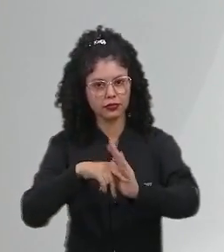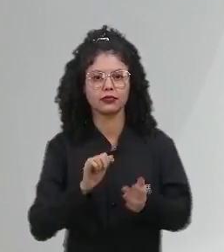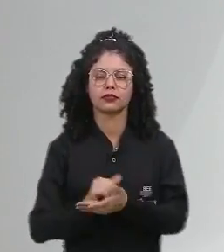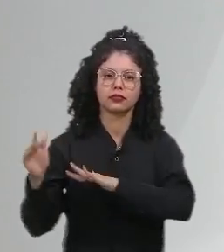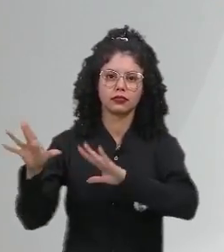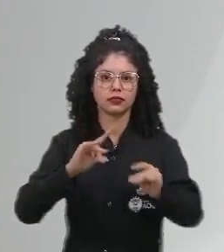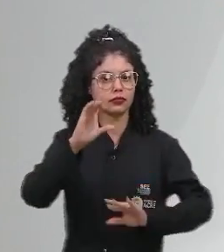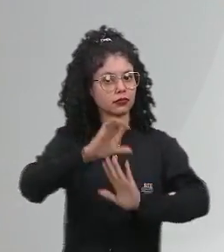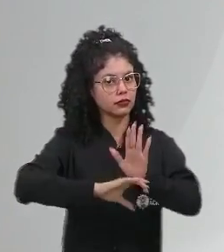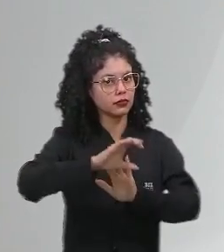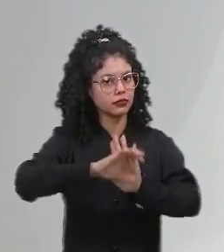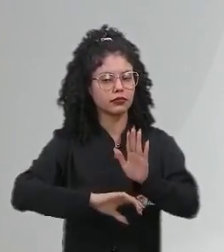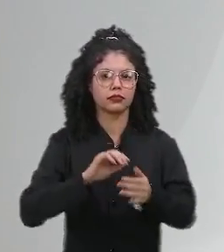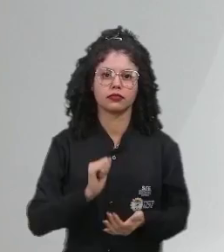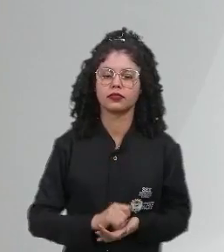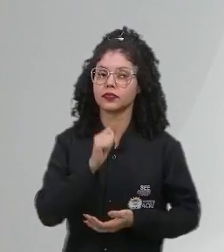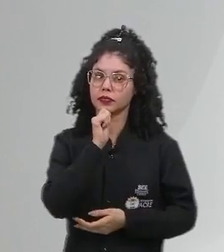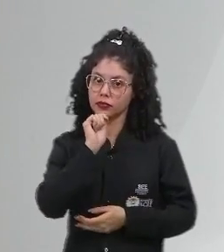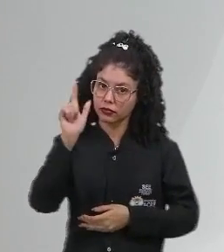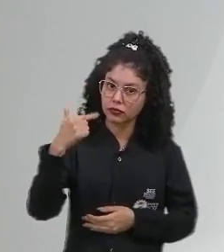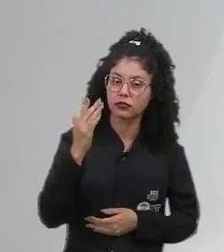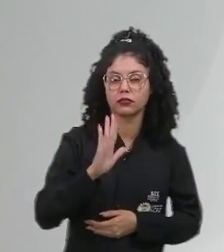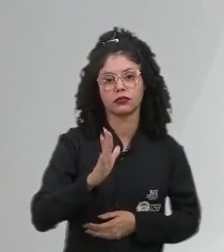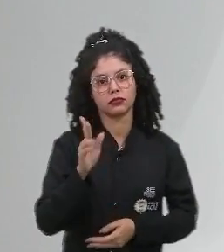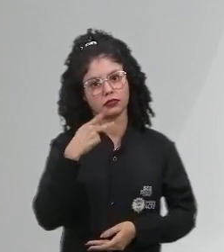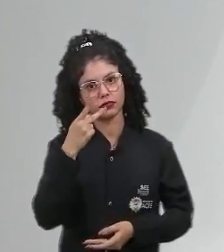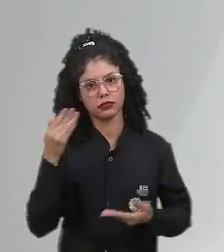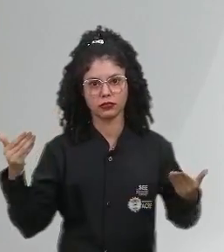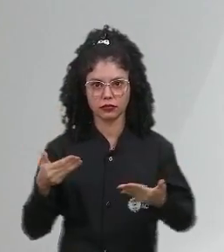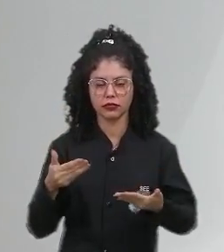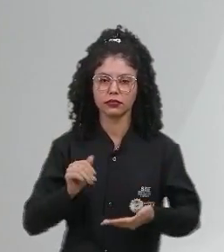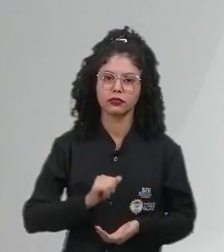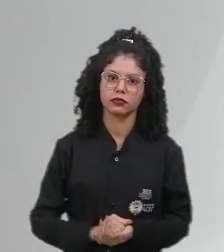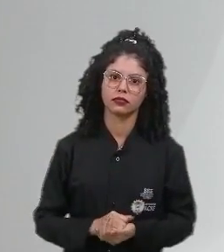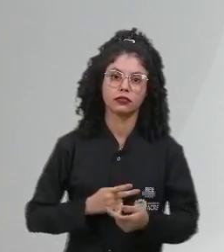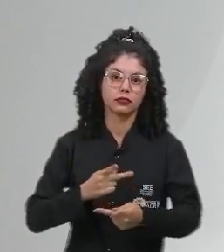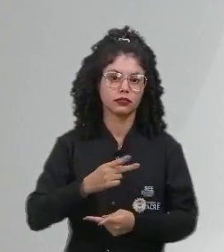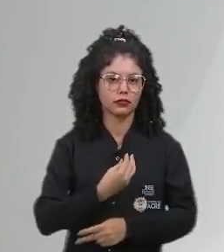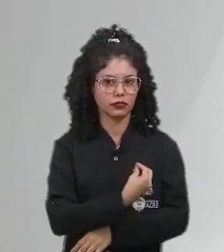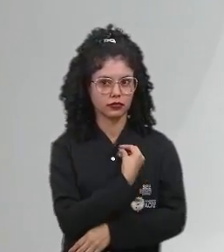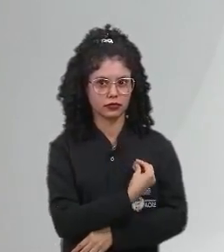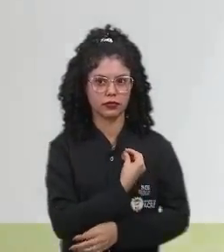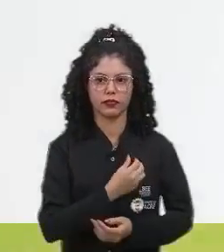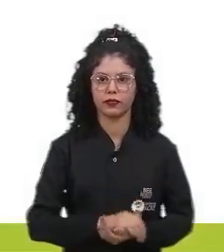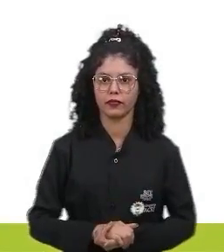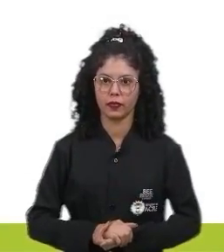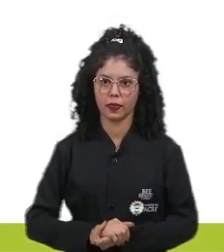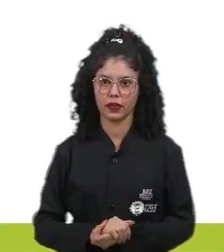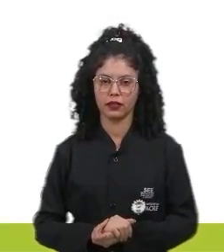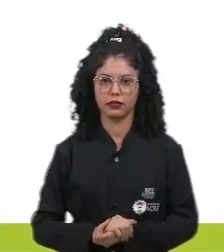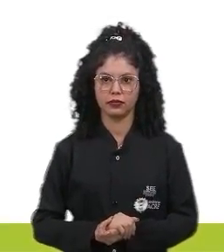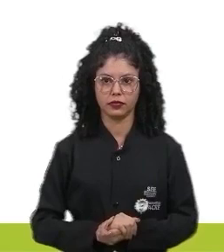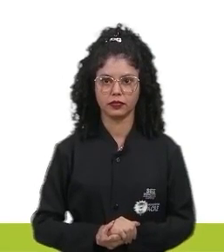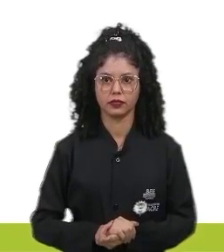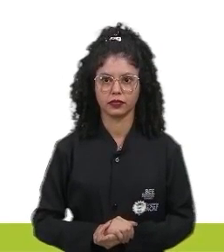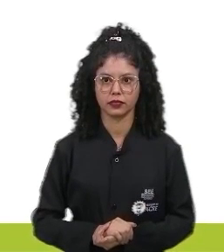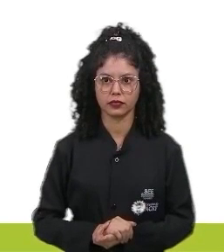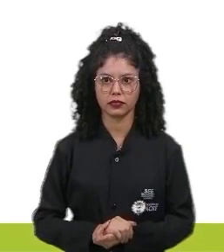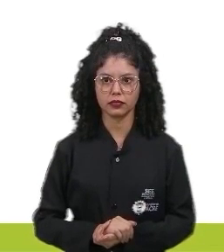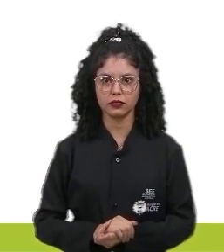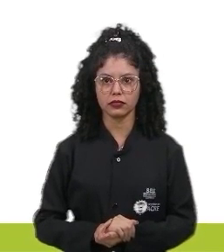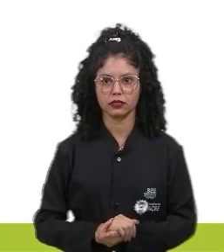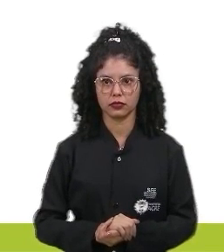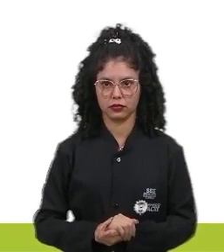trazem alguns conceitos a Alé daqueles que já comentamos aqui do projeto de vida vamos lá slide na tela novamente